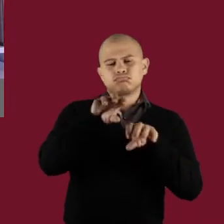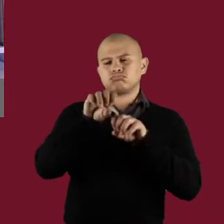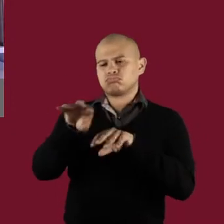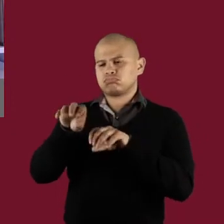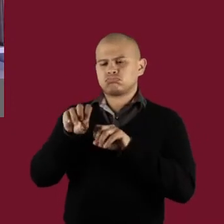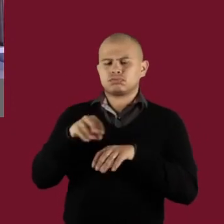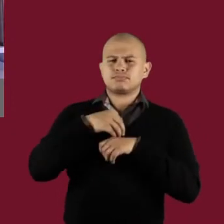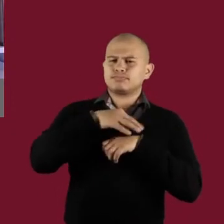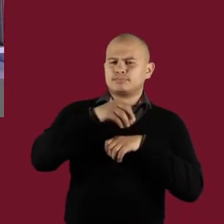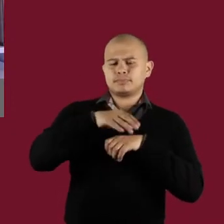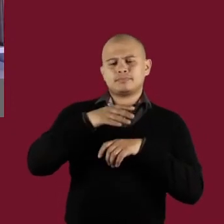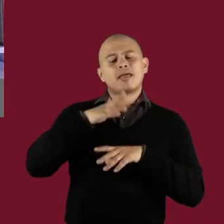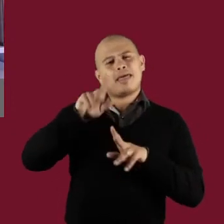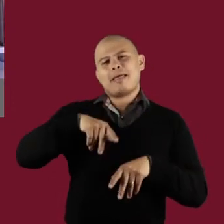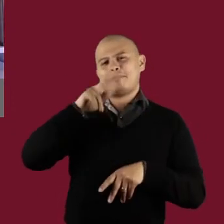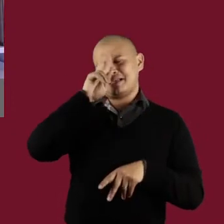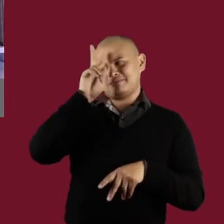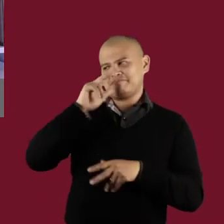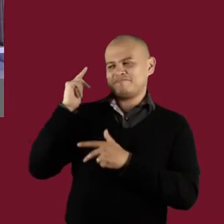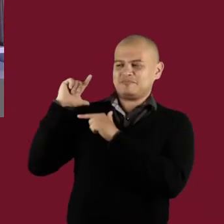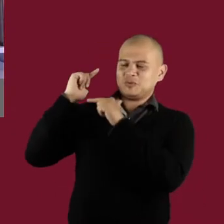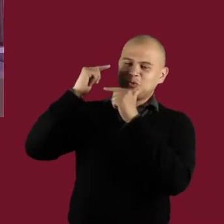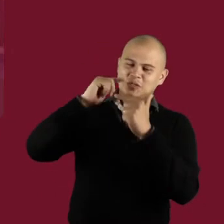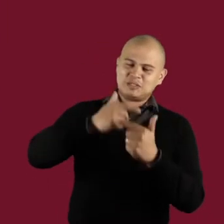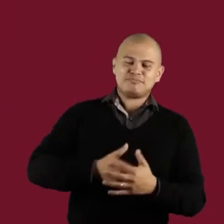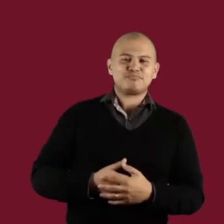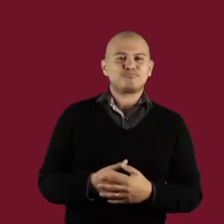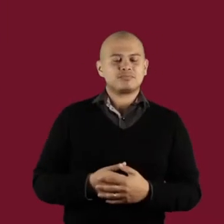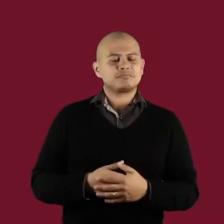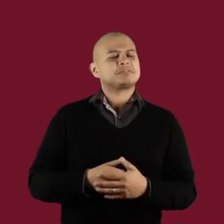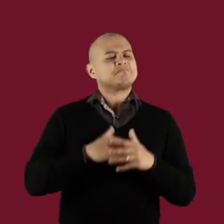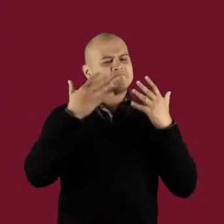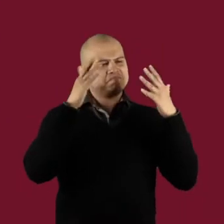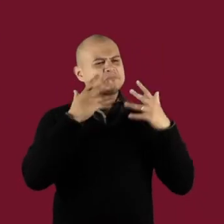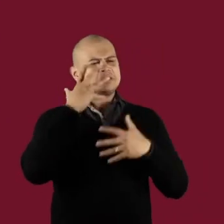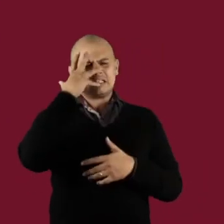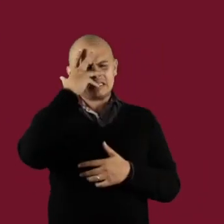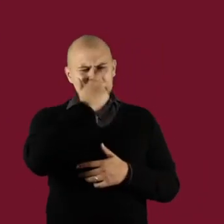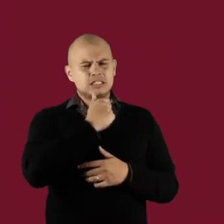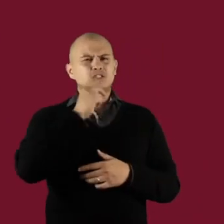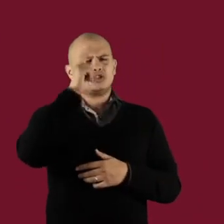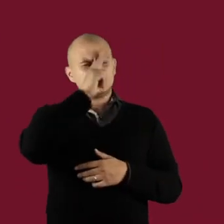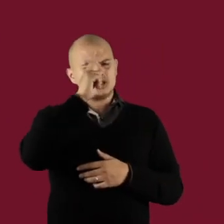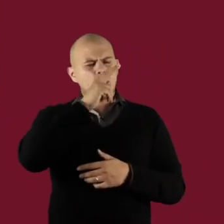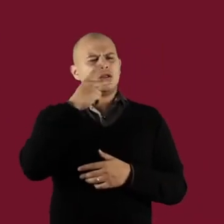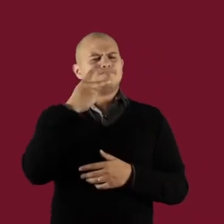é a minha história na ONU News. Muito bonito, Eleutério. Muito bonito conhecer a sua história.